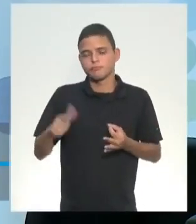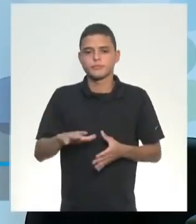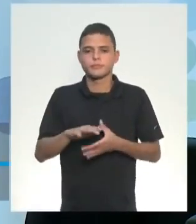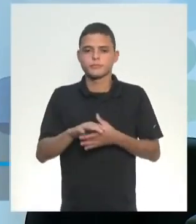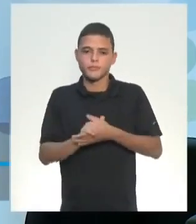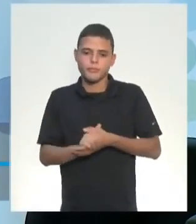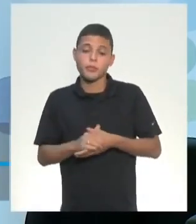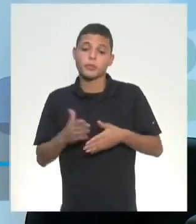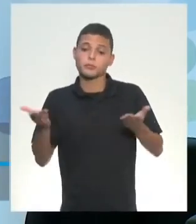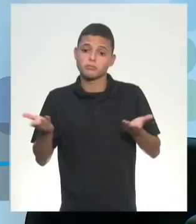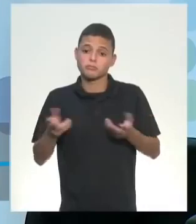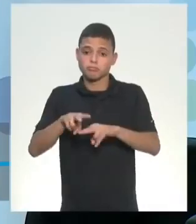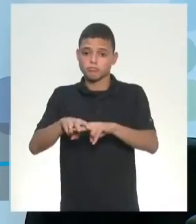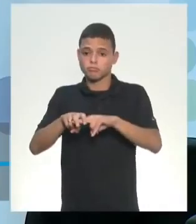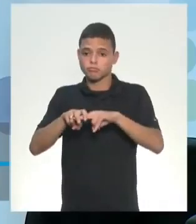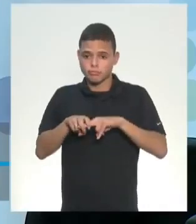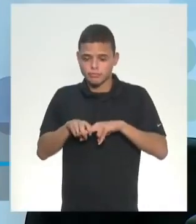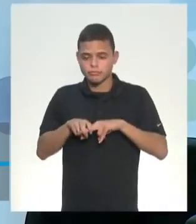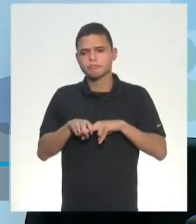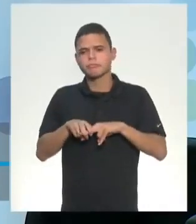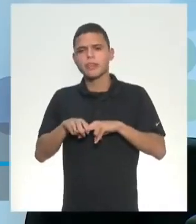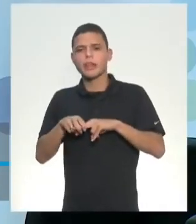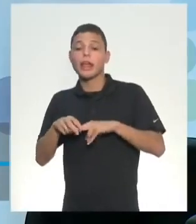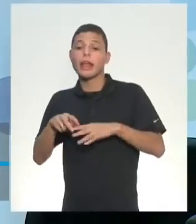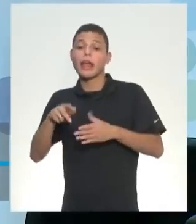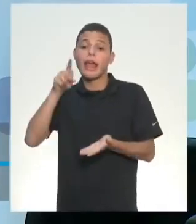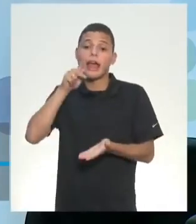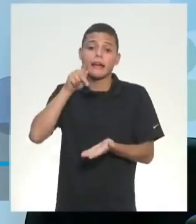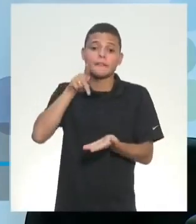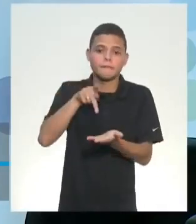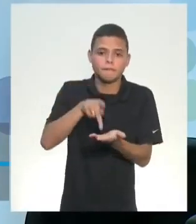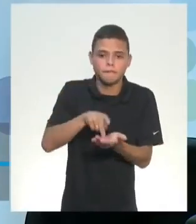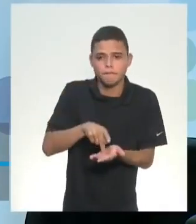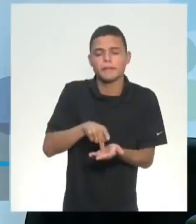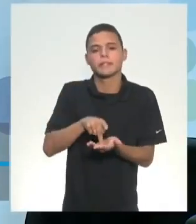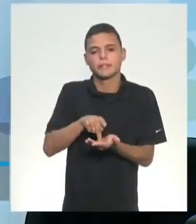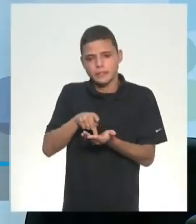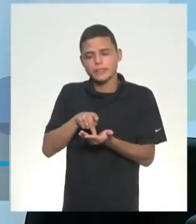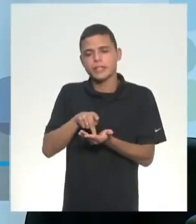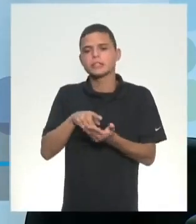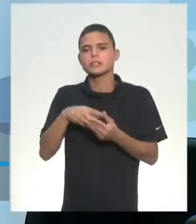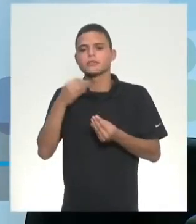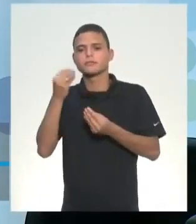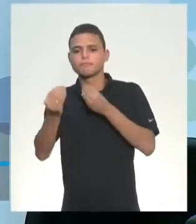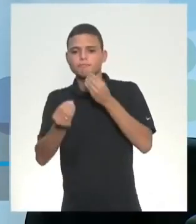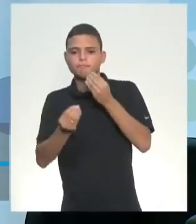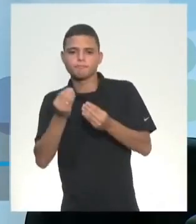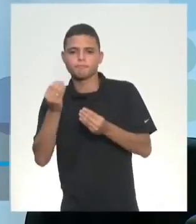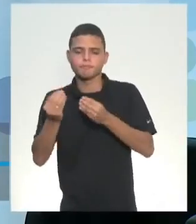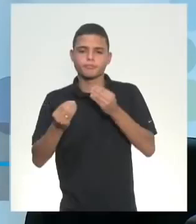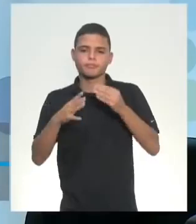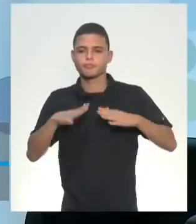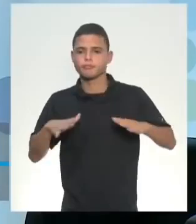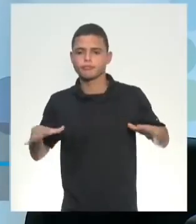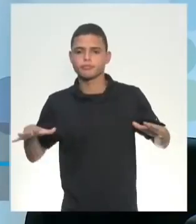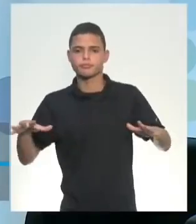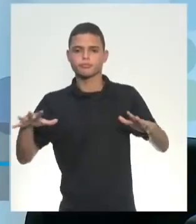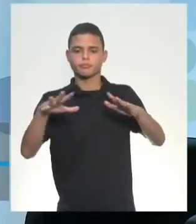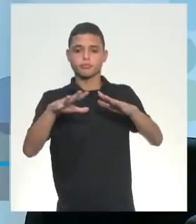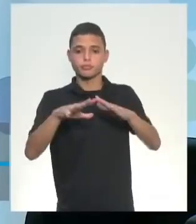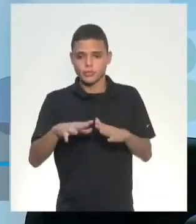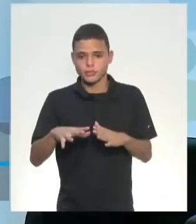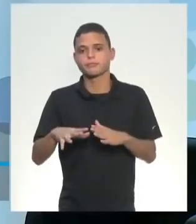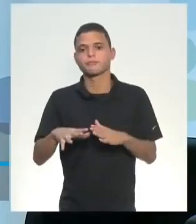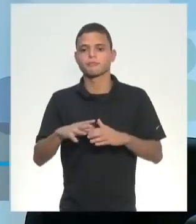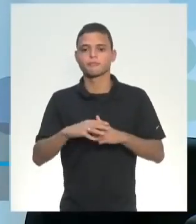a realidade e trazendo, né, essa questão para todos nós, né? Nos trazendo